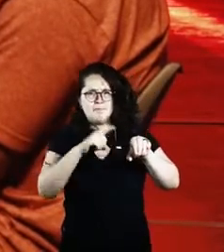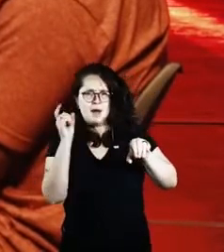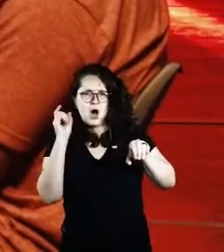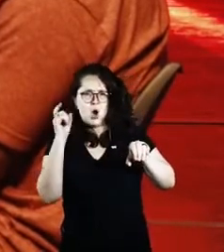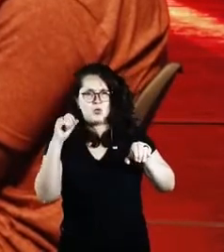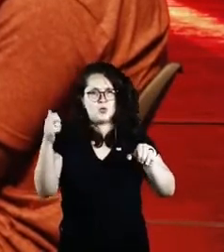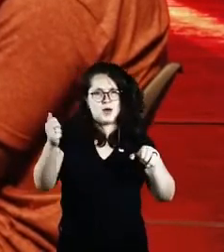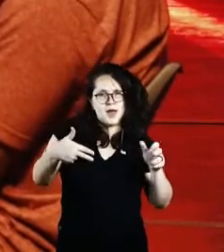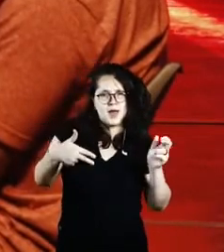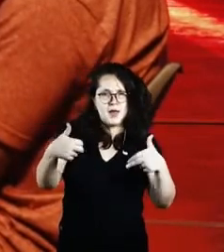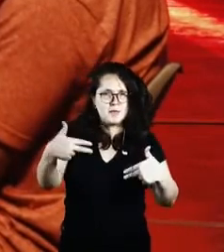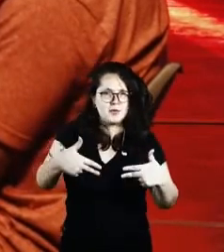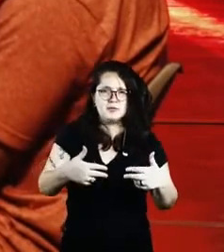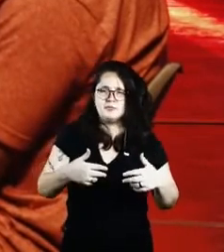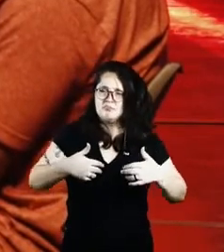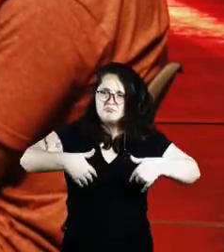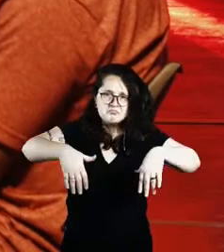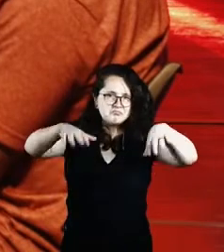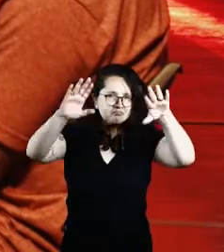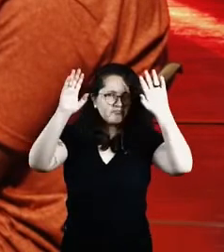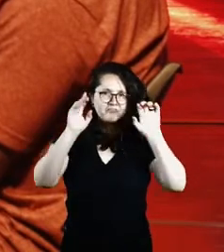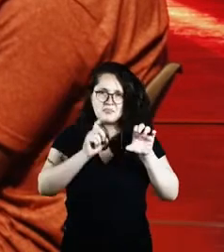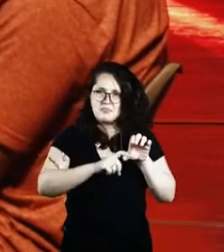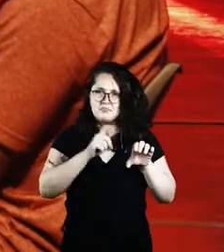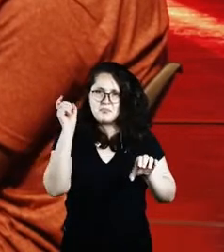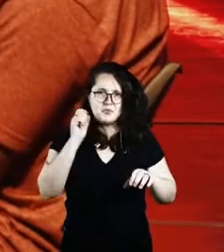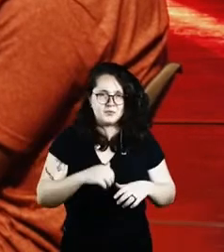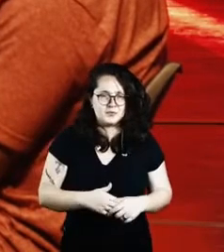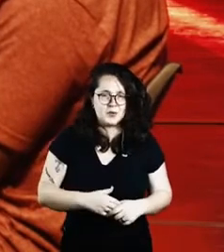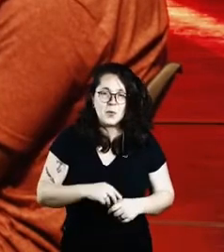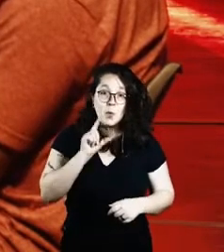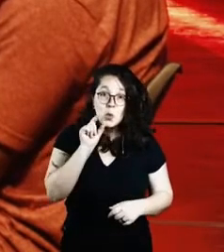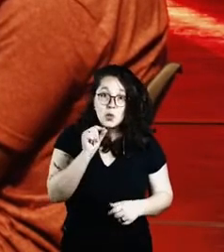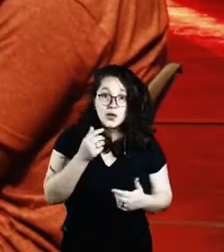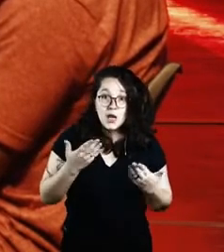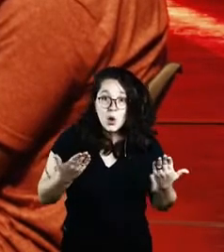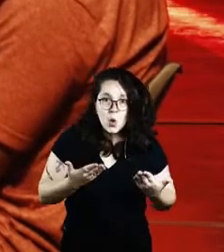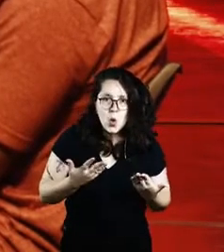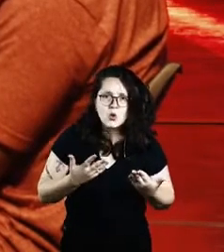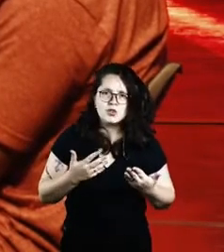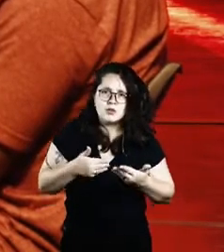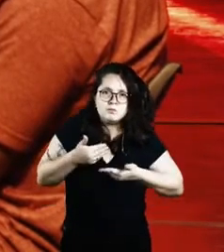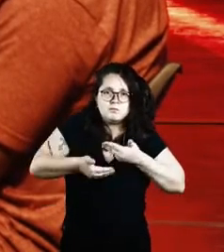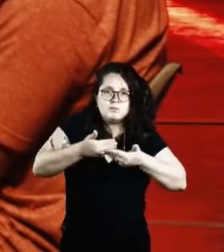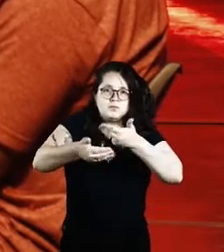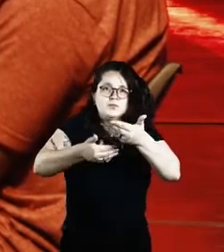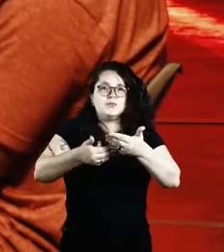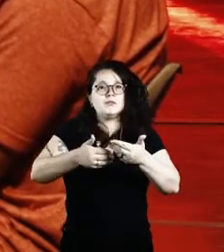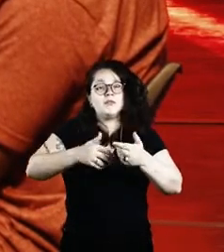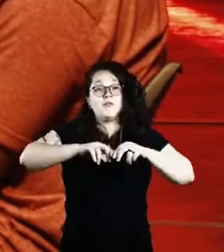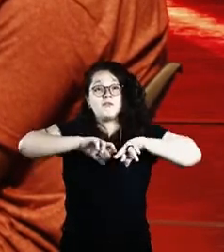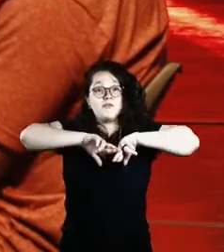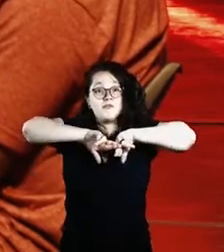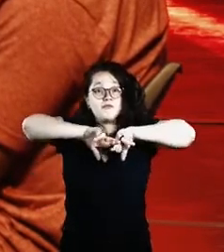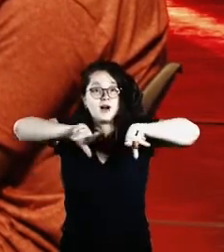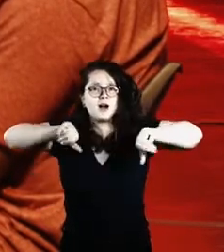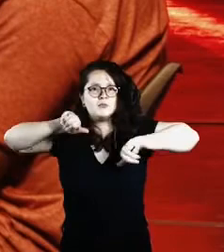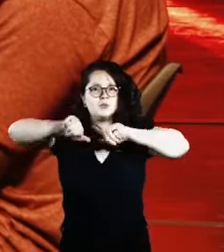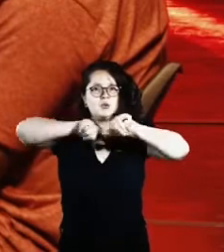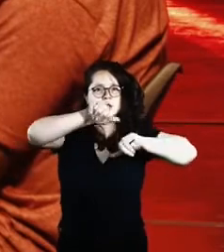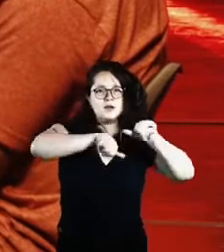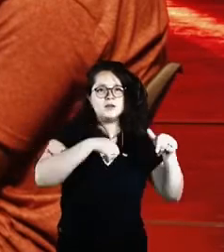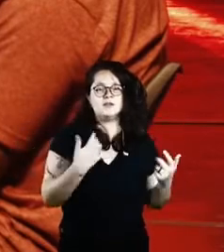Então, o que está acontecendo hoje são muitas mudanças, muita